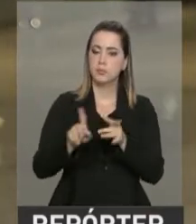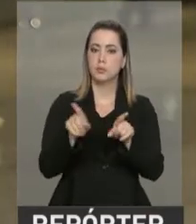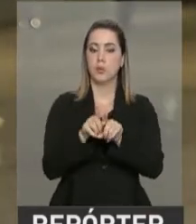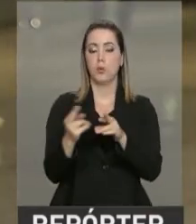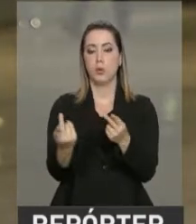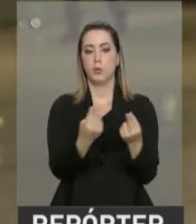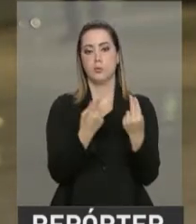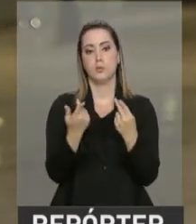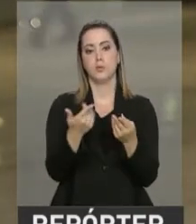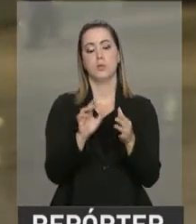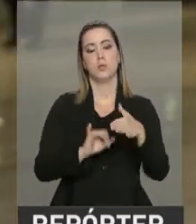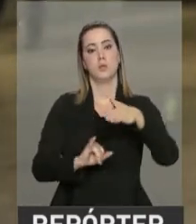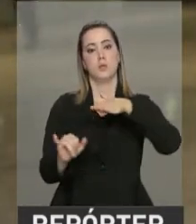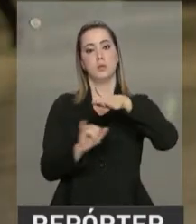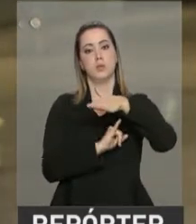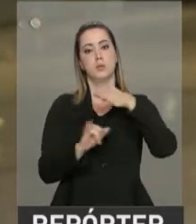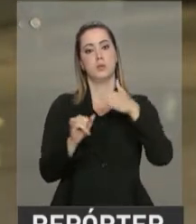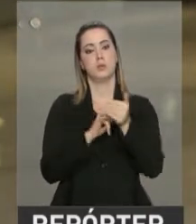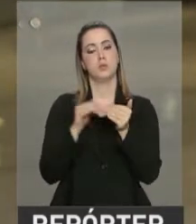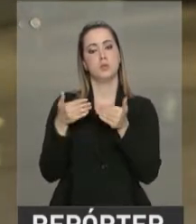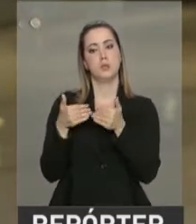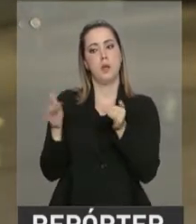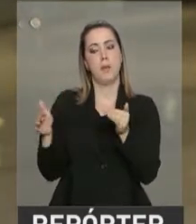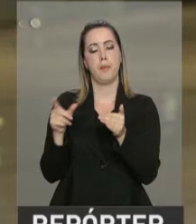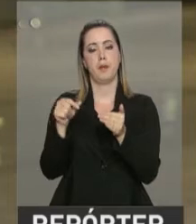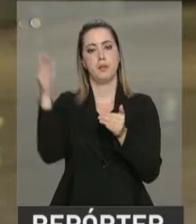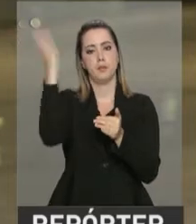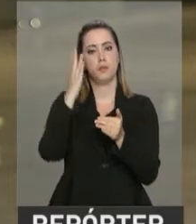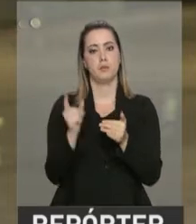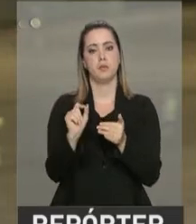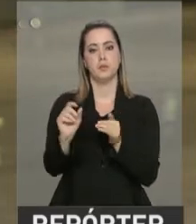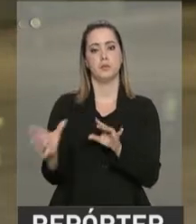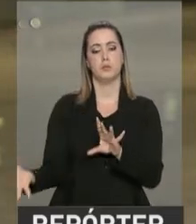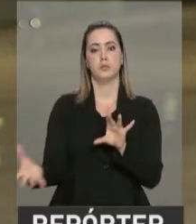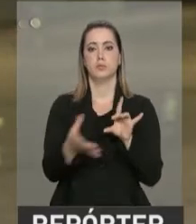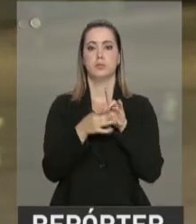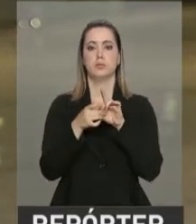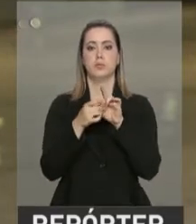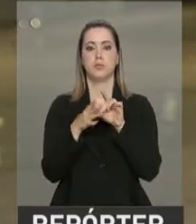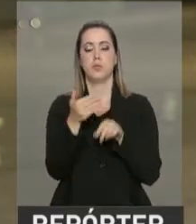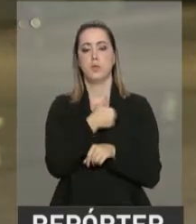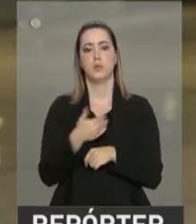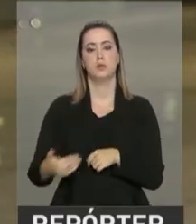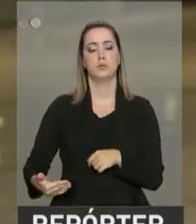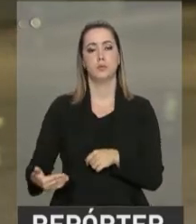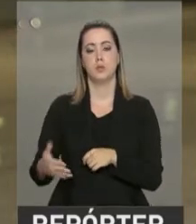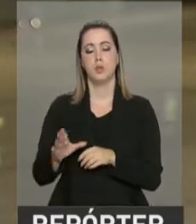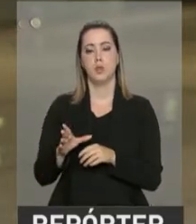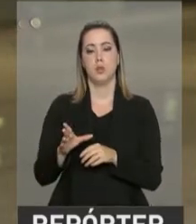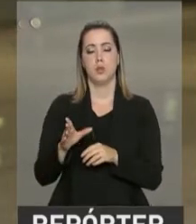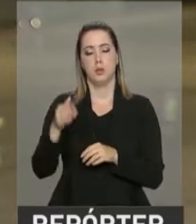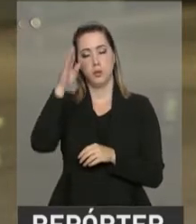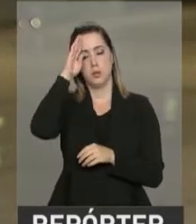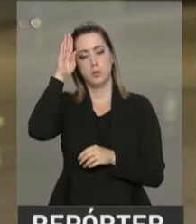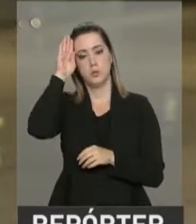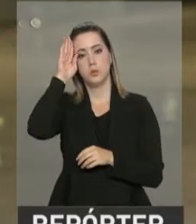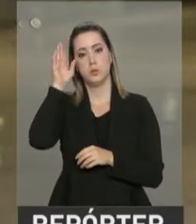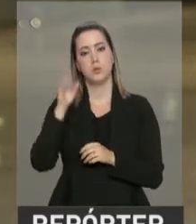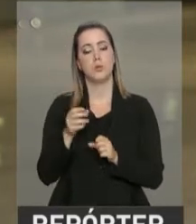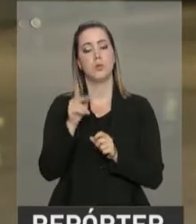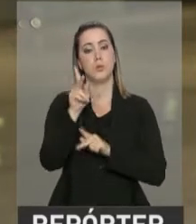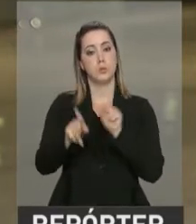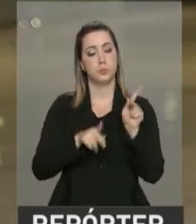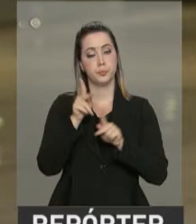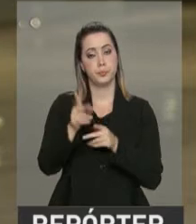que fazem parte da universidade aberta do brasil sistema que reúne universidades públicas para a oferta de ensino superior a distância